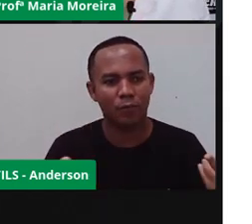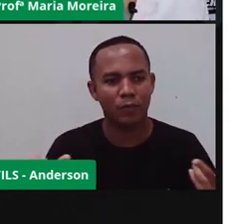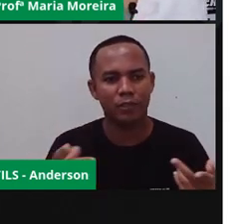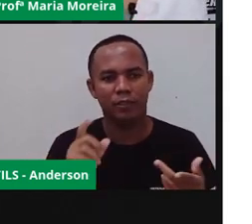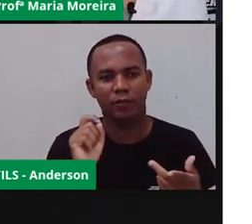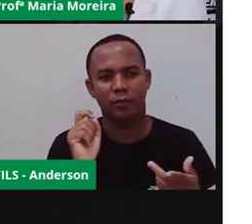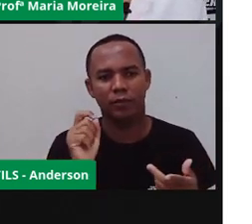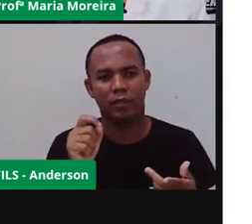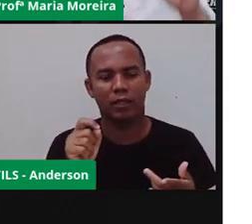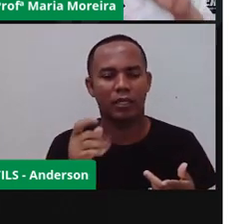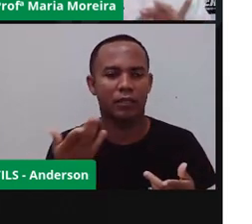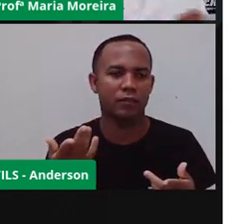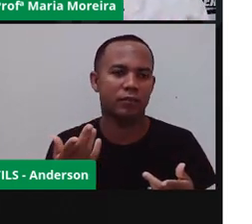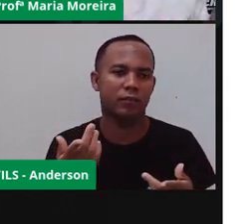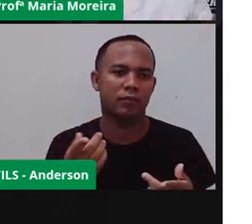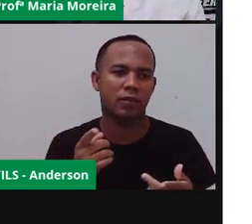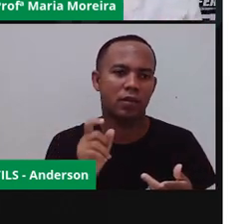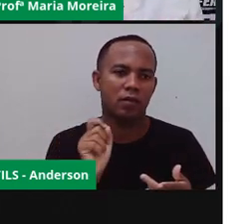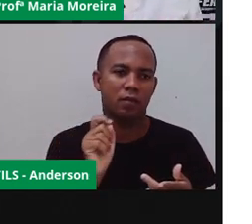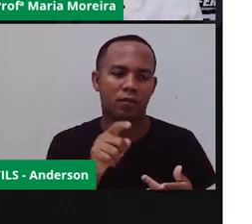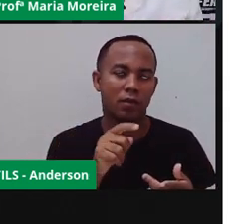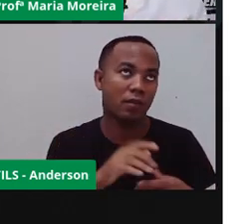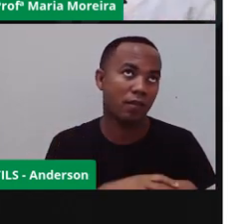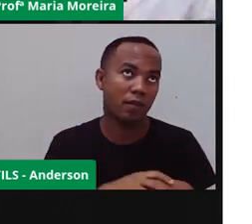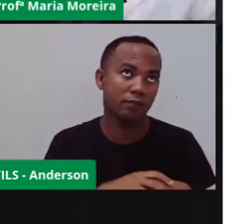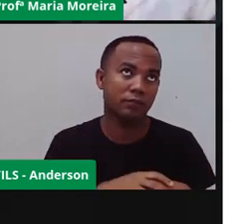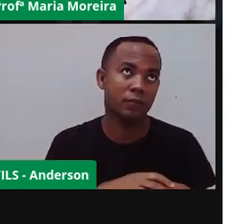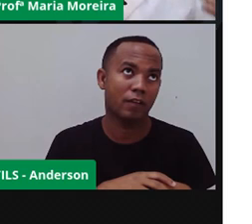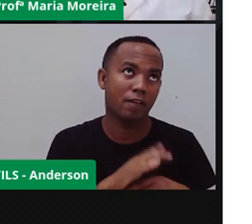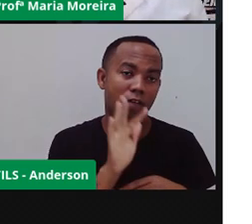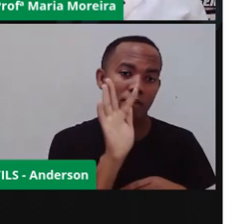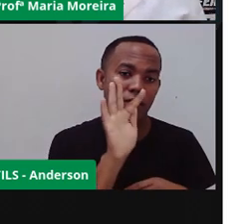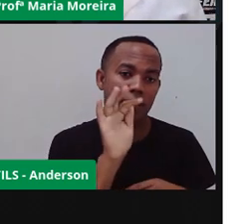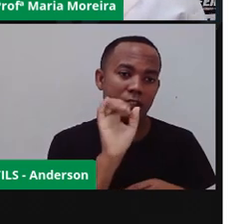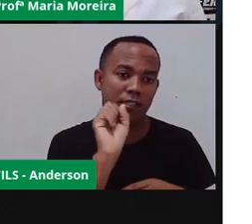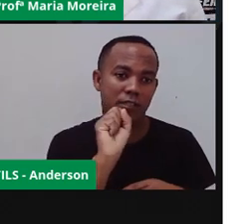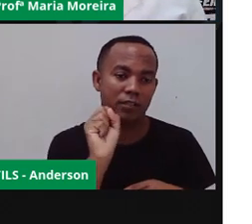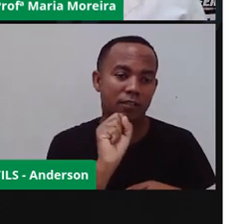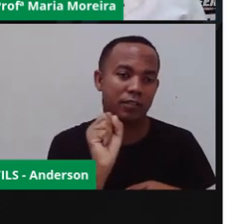se a gente chegar lá no Google e colocar charge Feira de Santana, vão aparecer